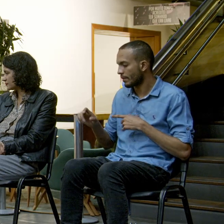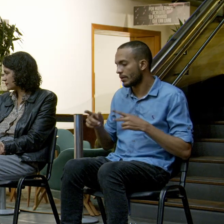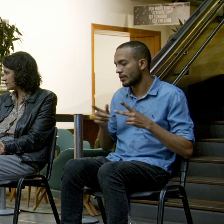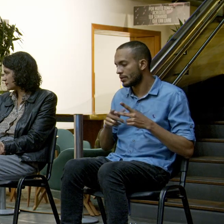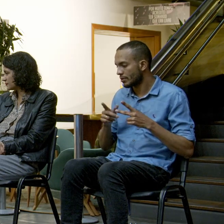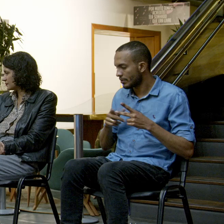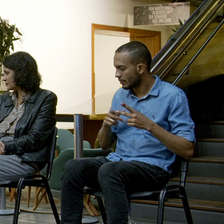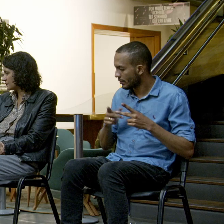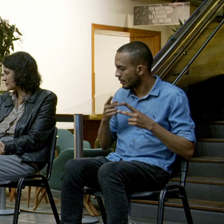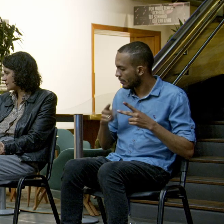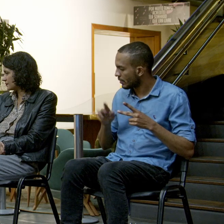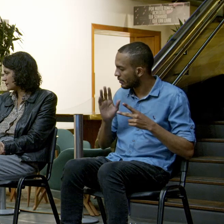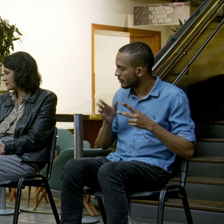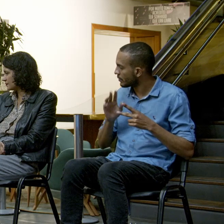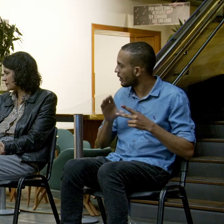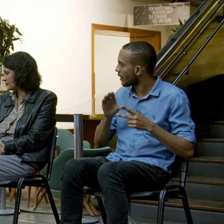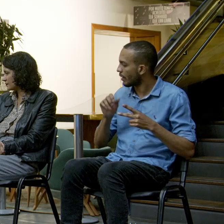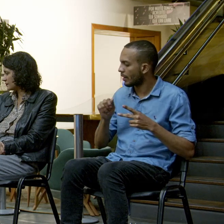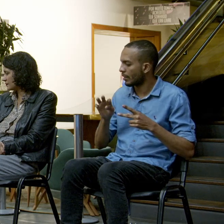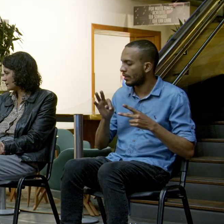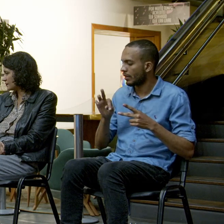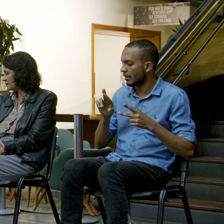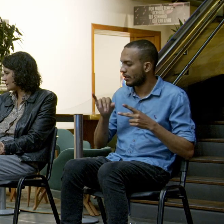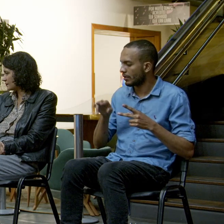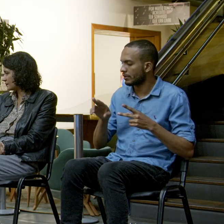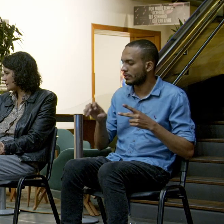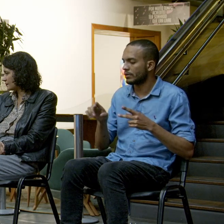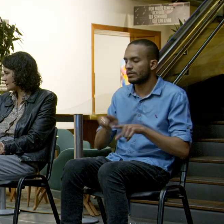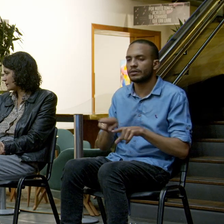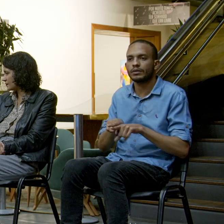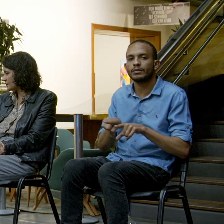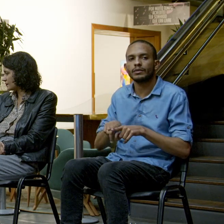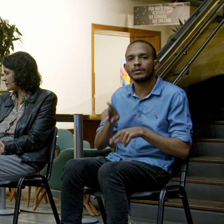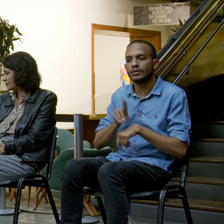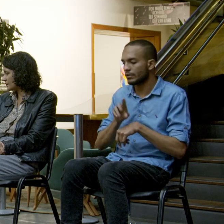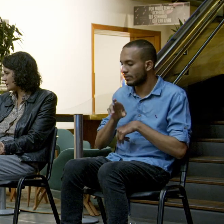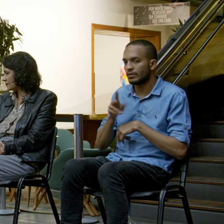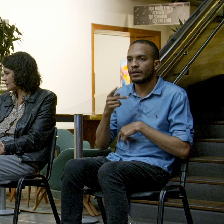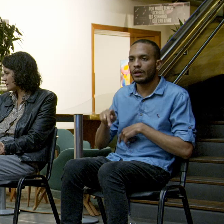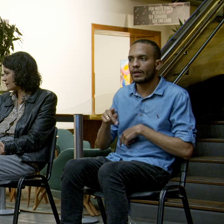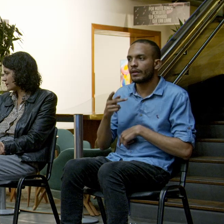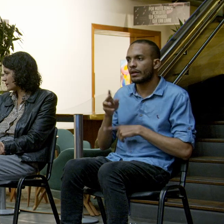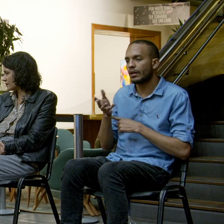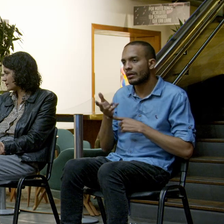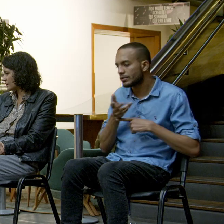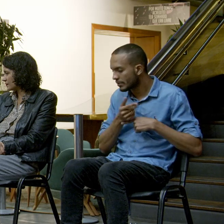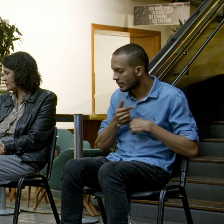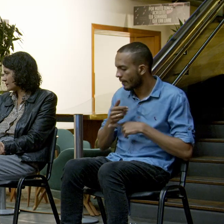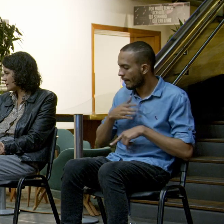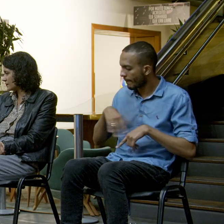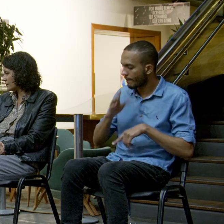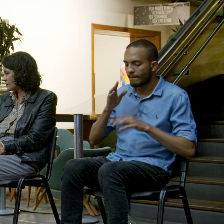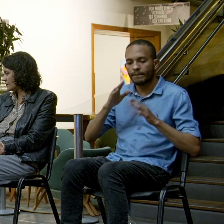Segundo a já citada curadora Catherine de Zegger, essa interlocutora importante da artista, abre aspas,